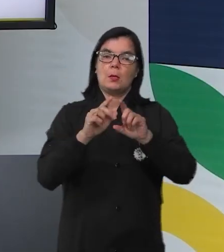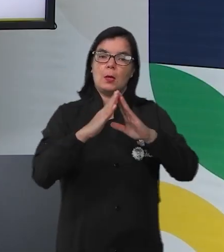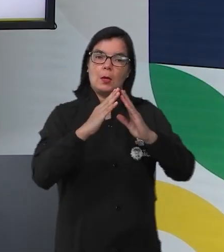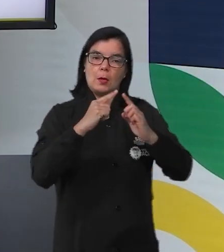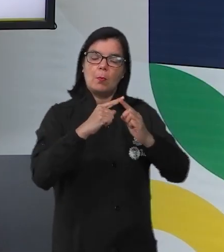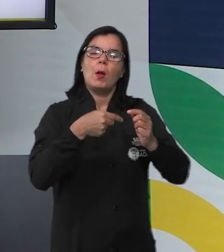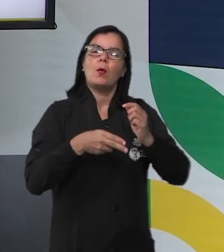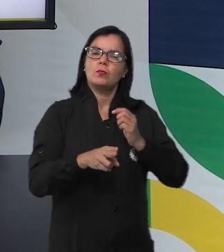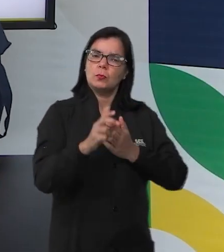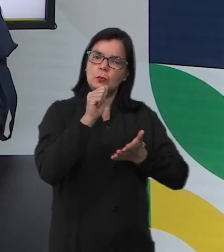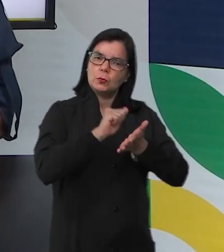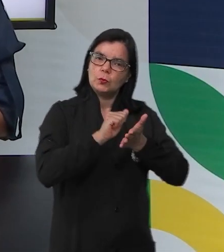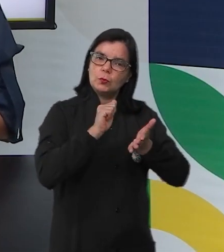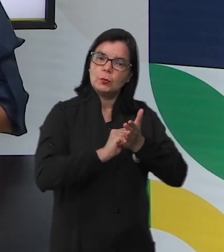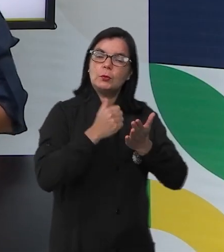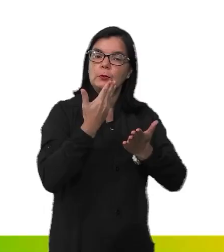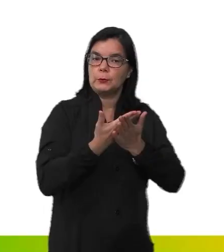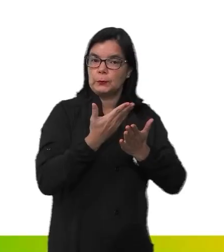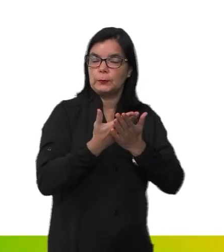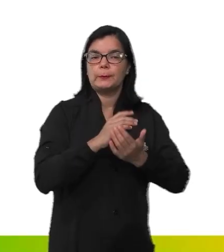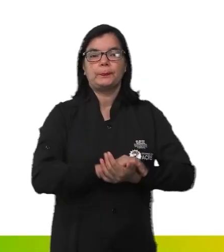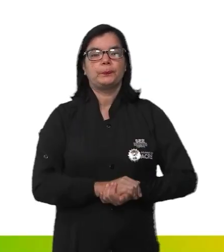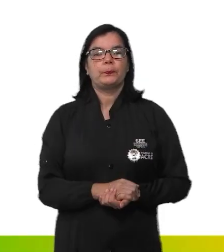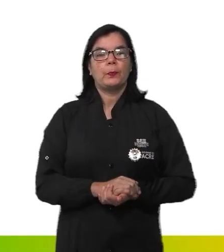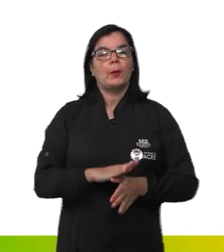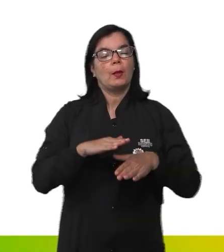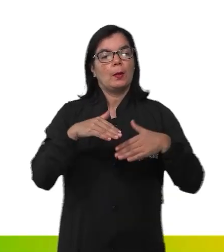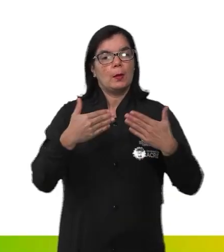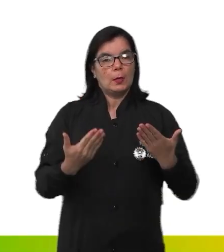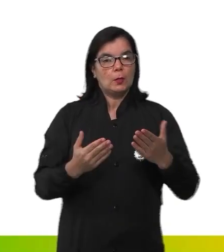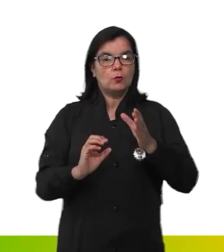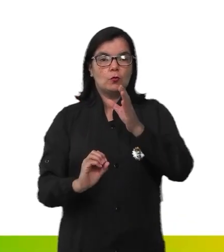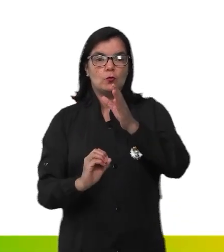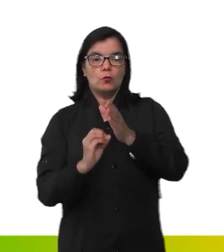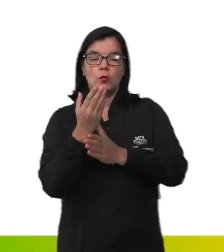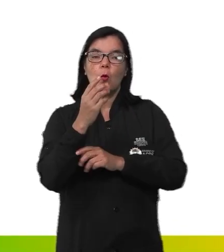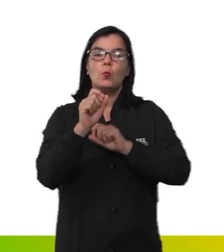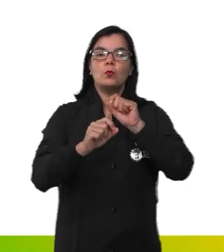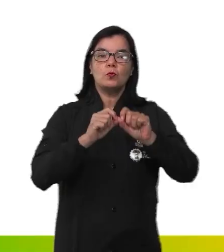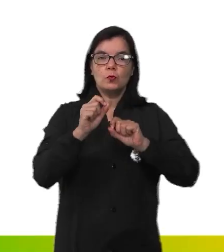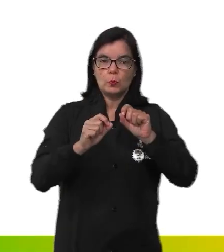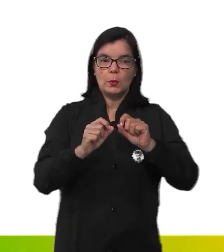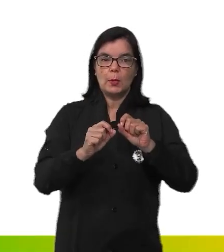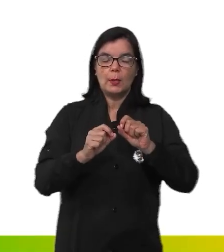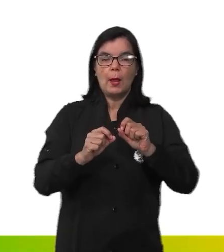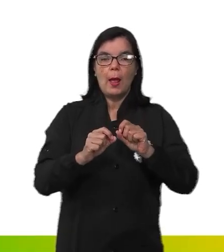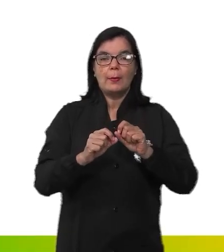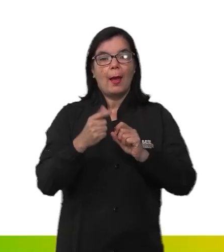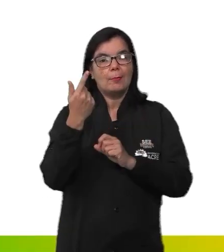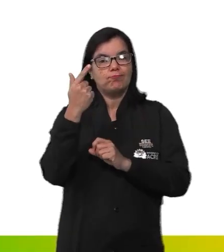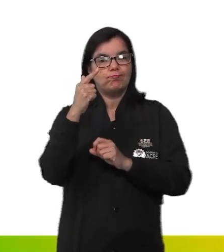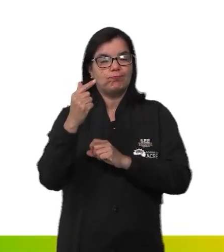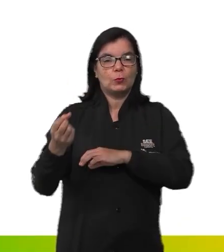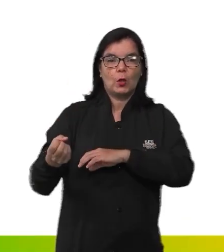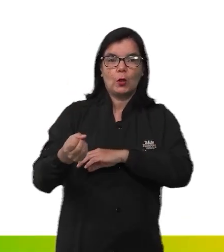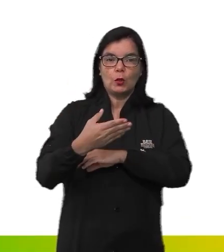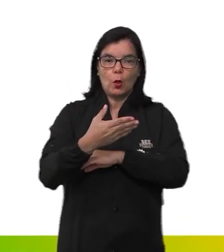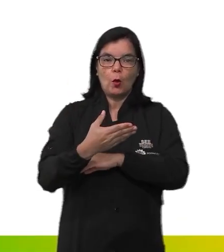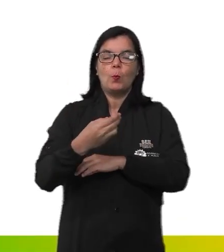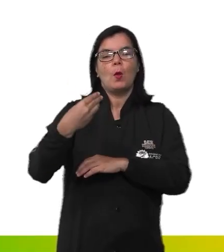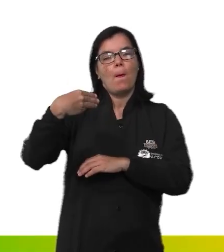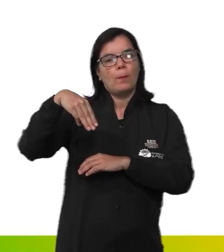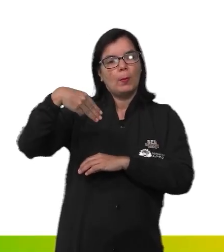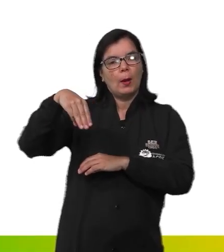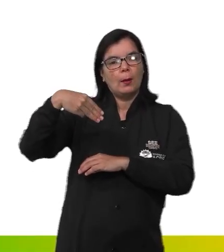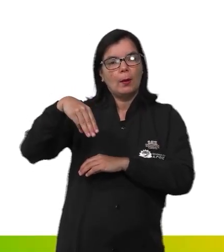continuou escrevendo e estudando, tá ok? E com isso, no Renascimento, a gente teve a criação da ciência moderna, com bases matemáticas